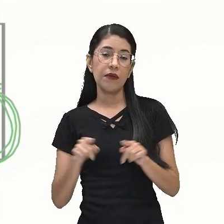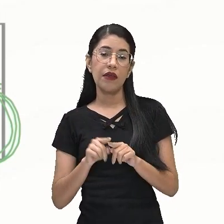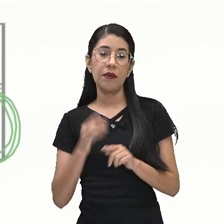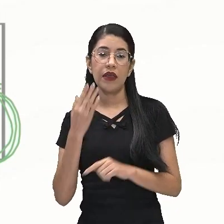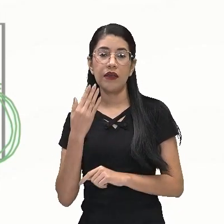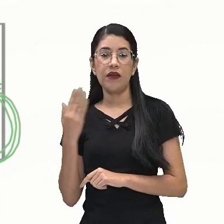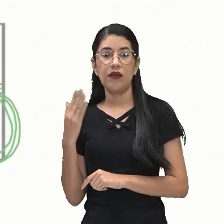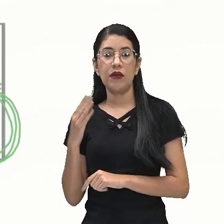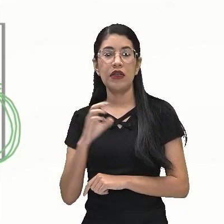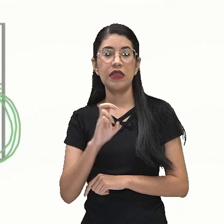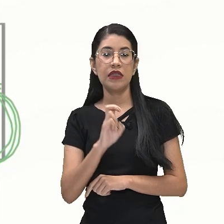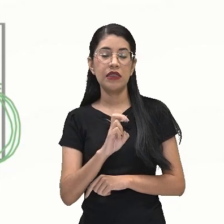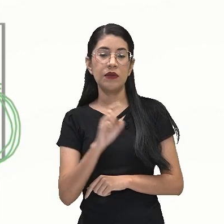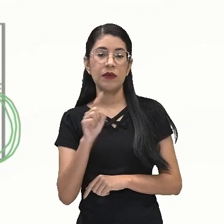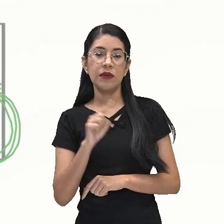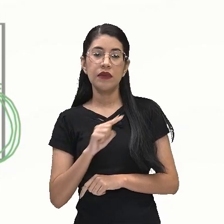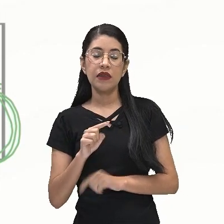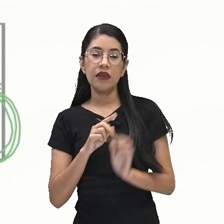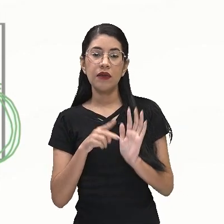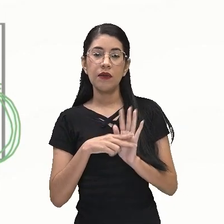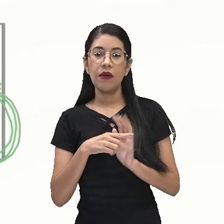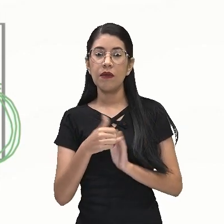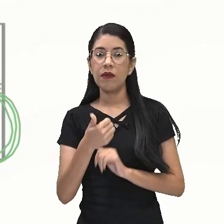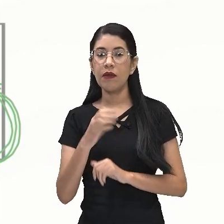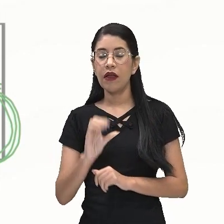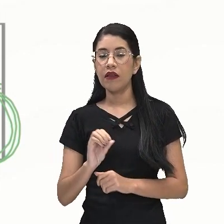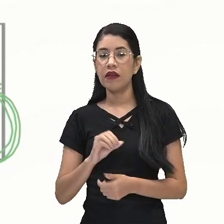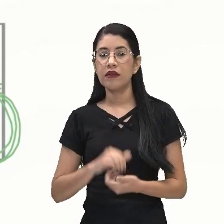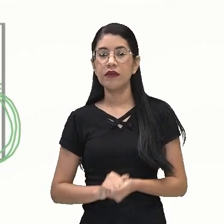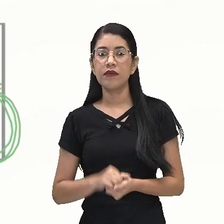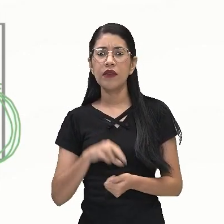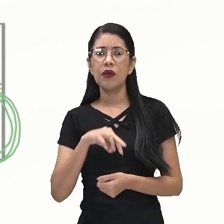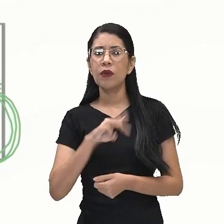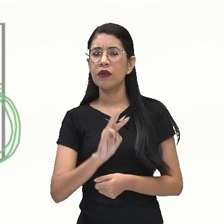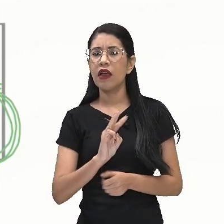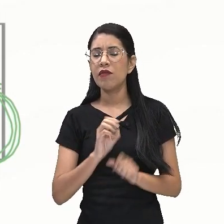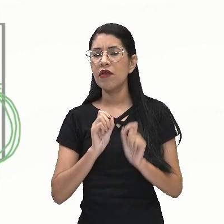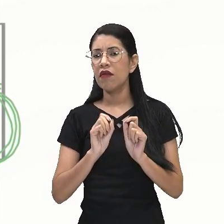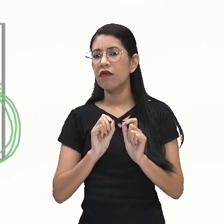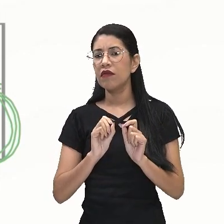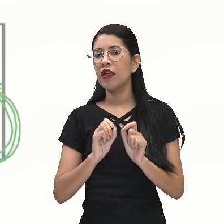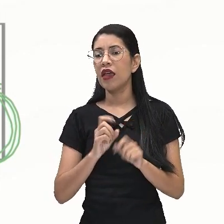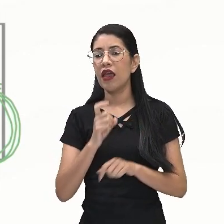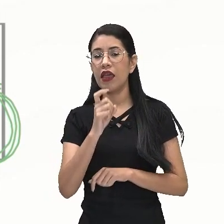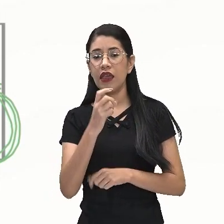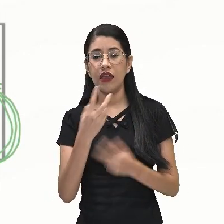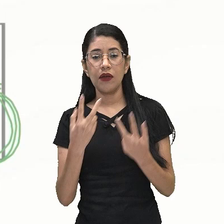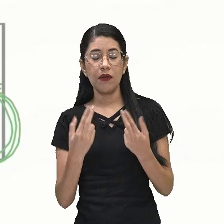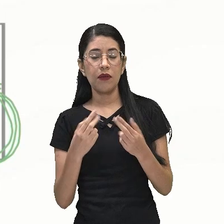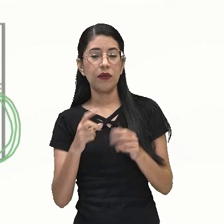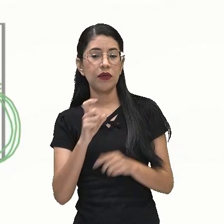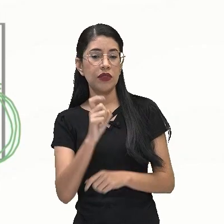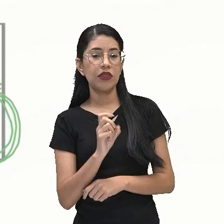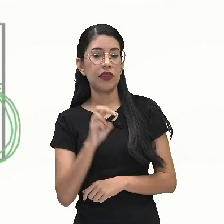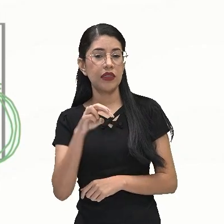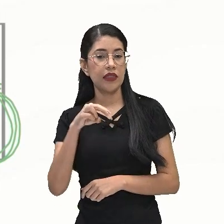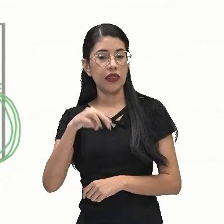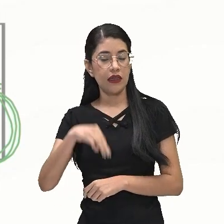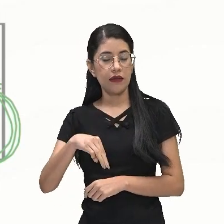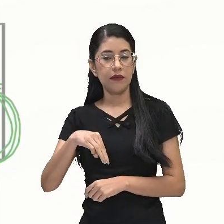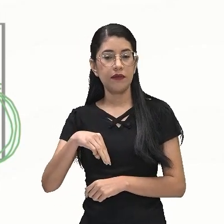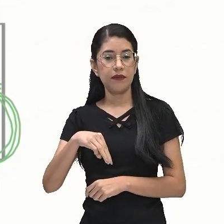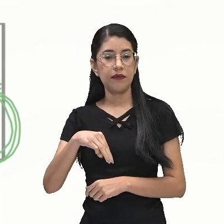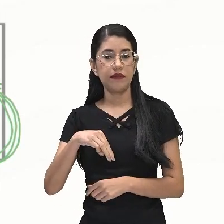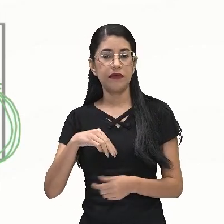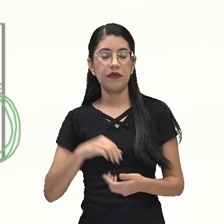ó. Tá? Quem é meu W? Meu W é exatamente o meu XN. É a minha